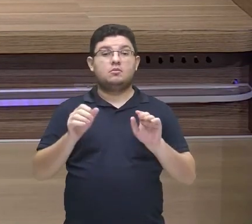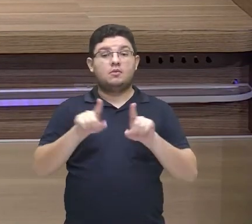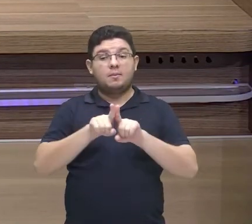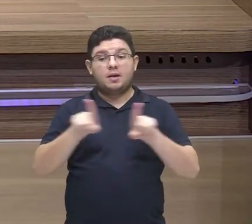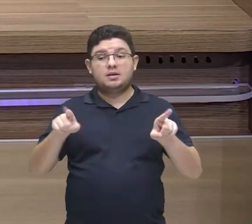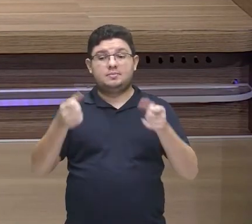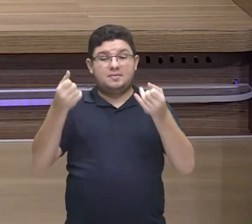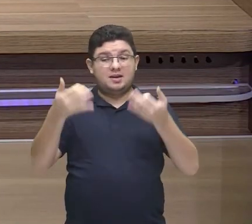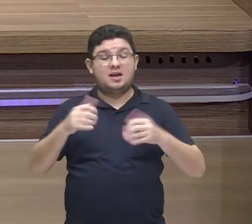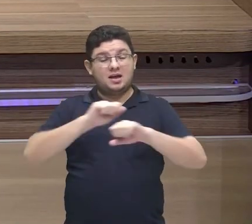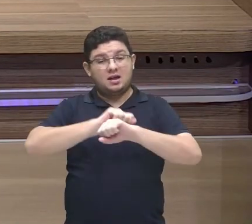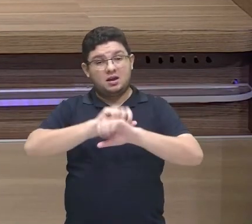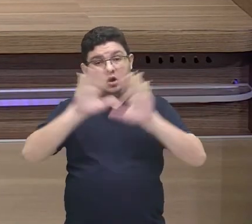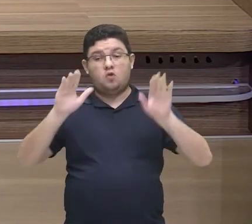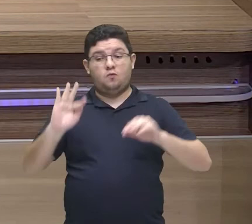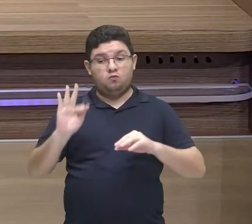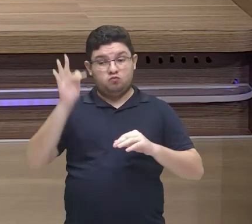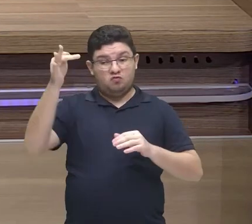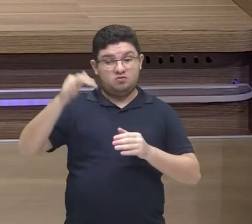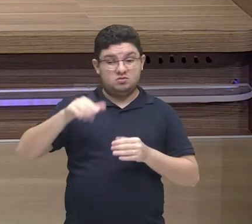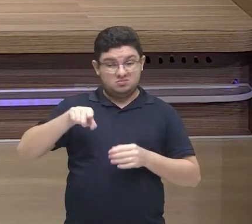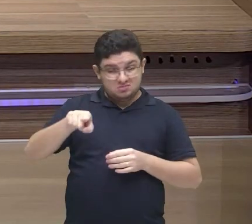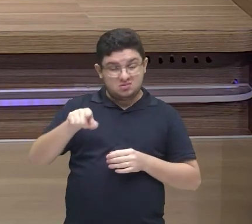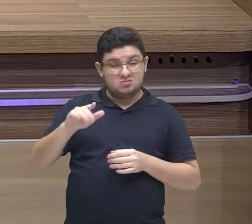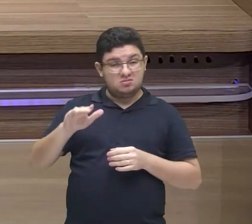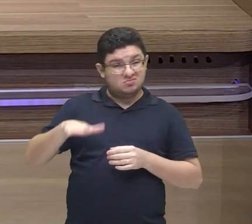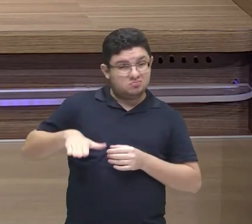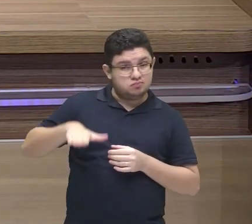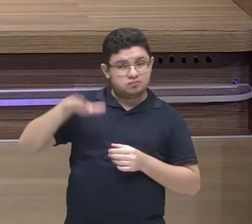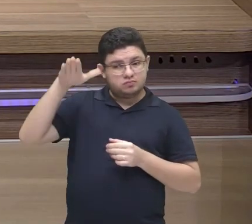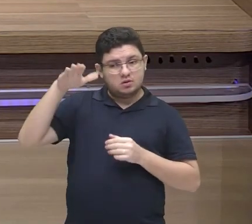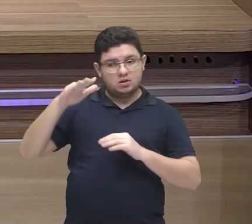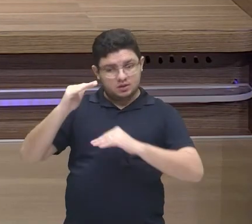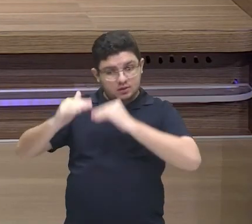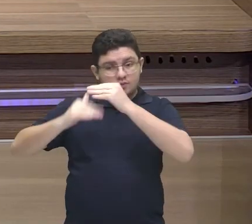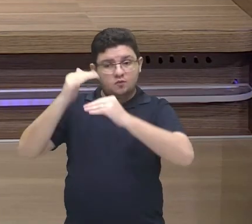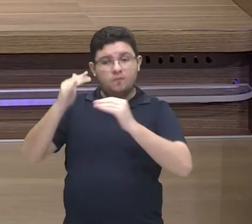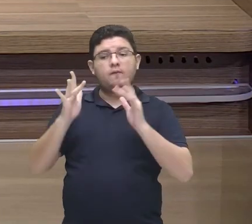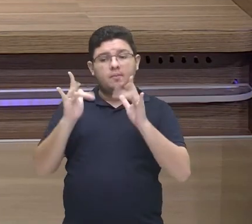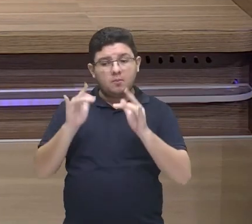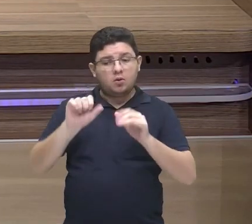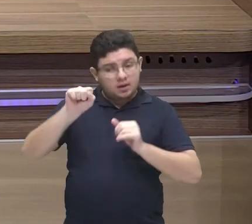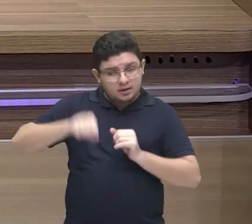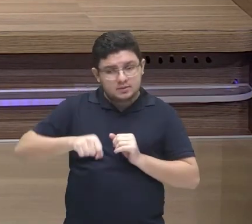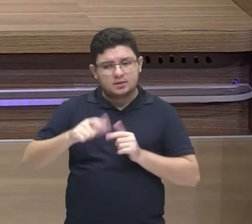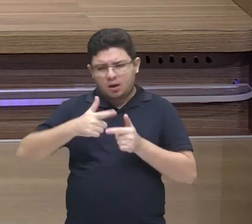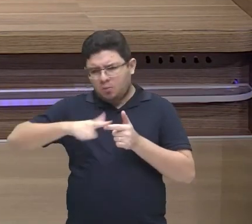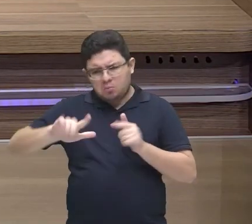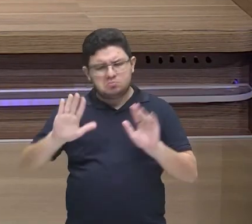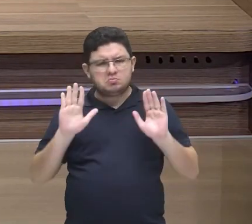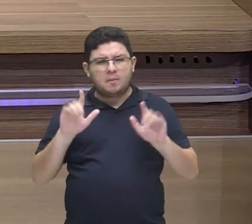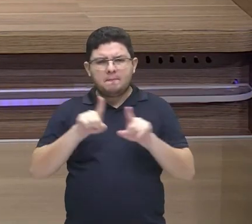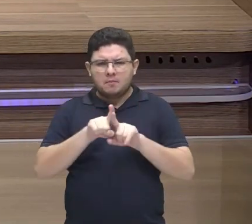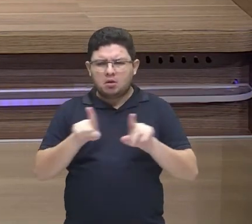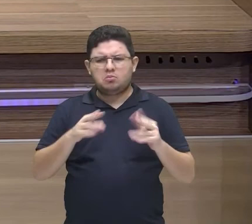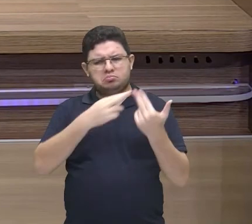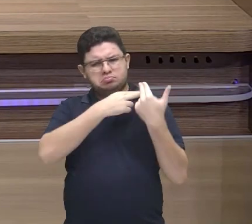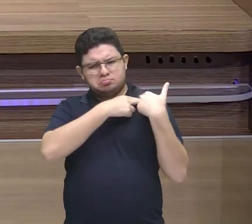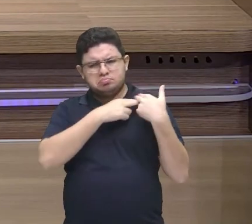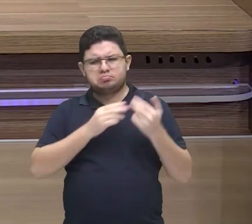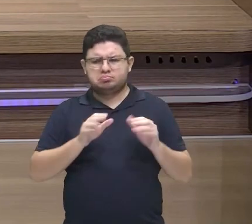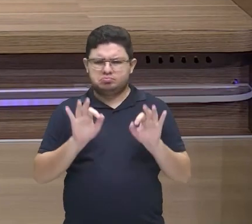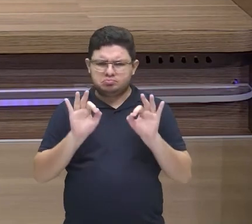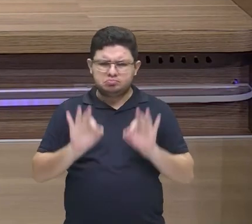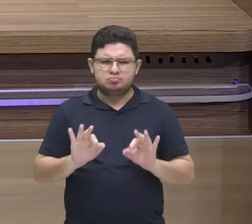vai crescer, você vai desenvolver e você vai namorar. Sem problema, sabe? Sempre com responsabilidade. Mas esse estímulo é que